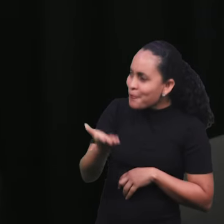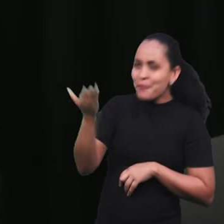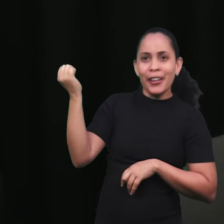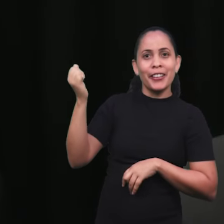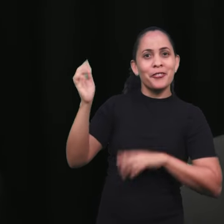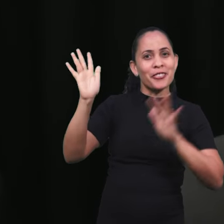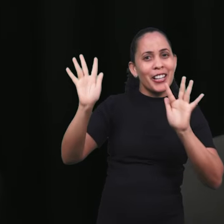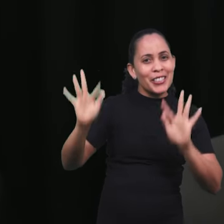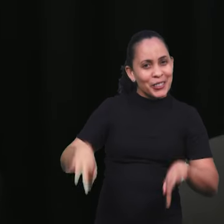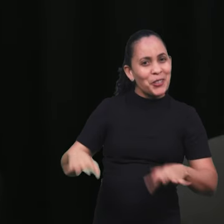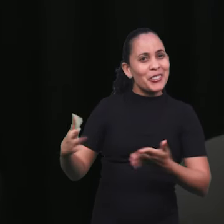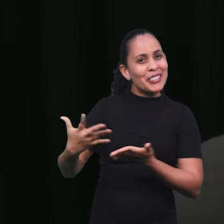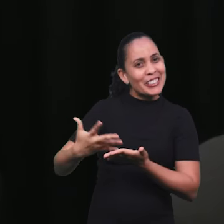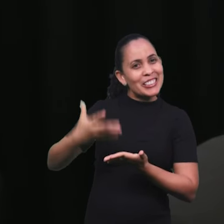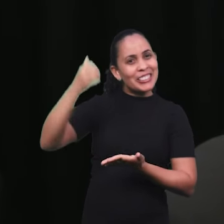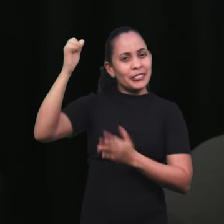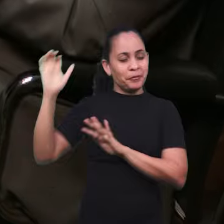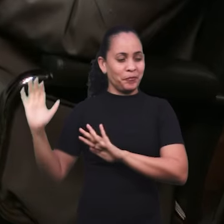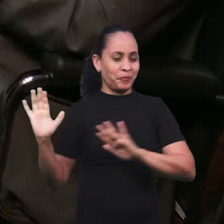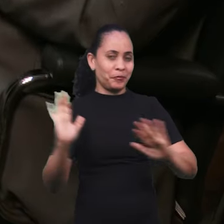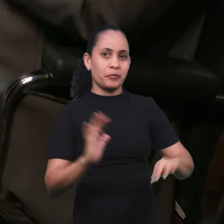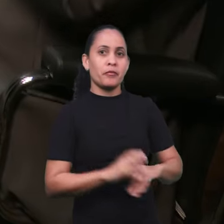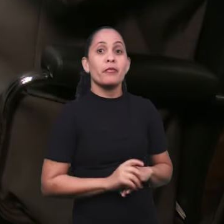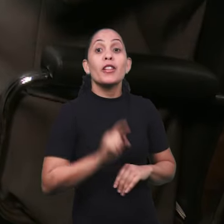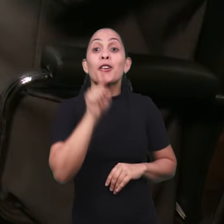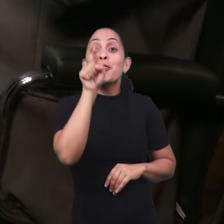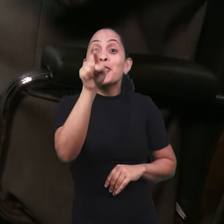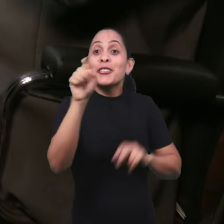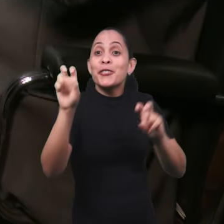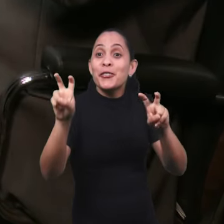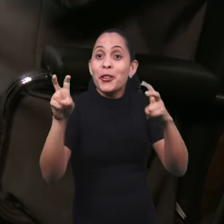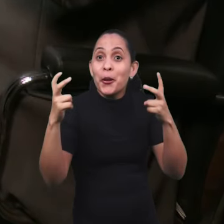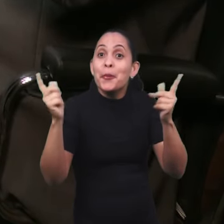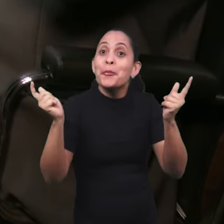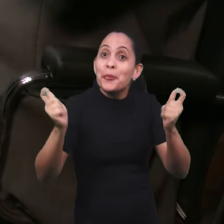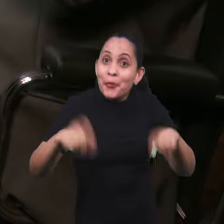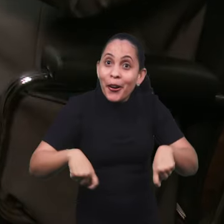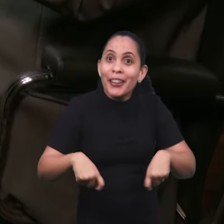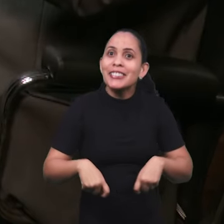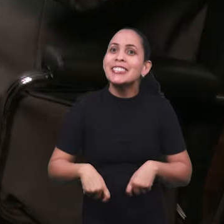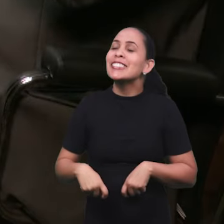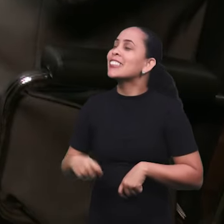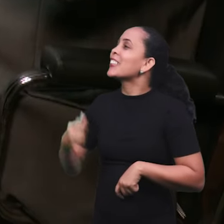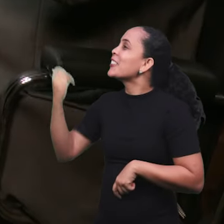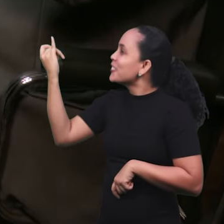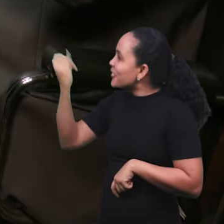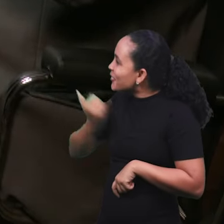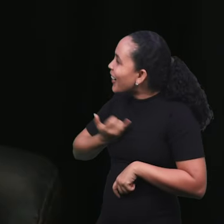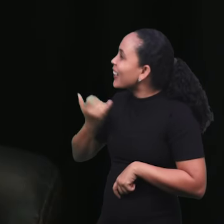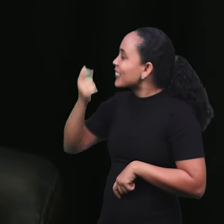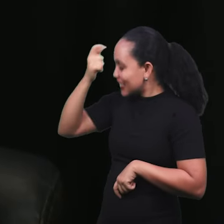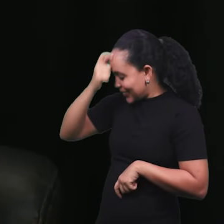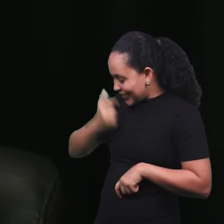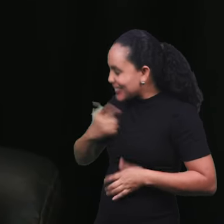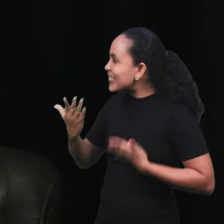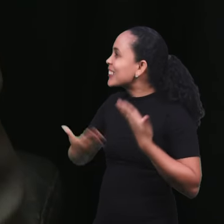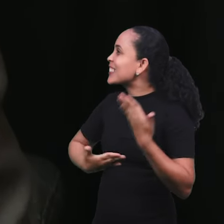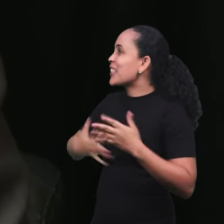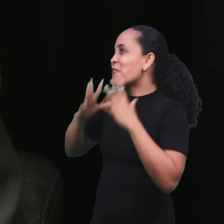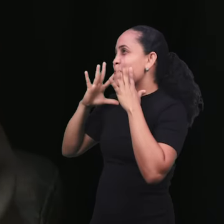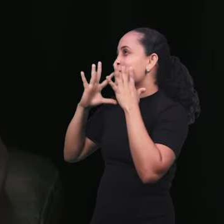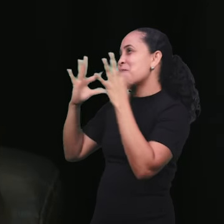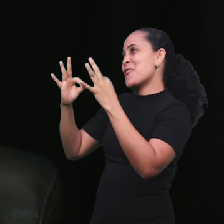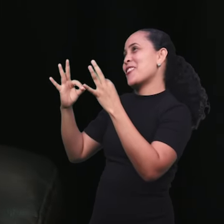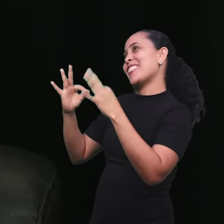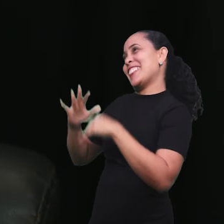tempo aqui na terra, se Deus quiser. Que maravilha. Então você que está nos ouvindo, pode dizer, fala, Senhor, que o teu servo ouve.